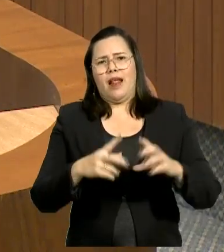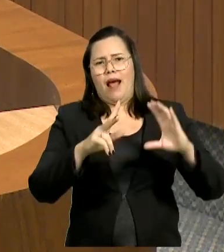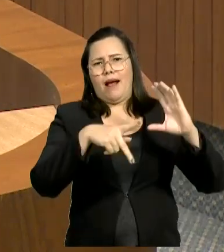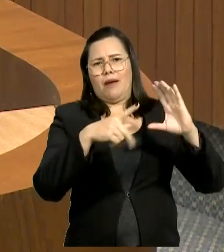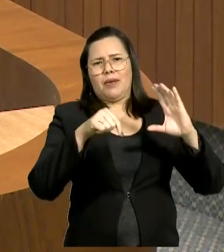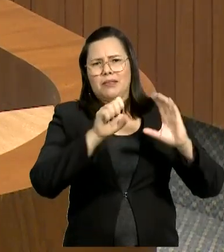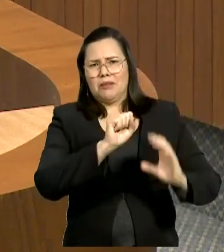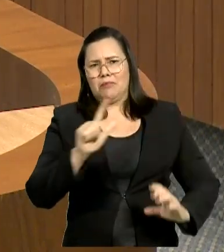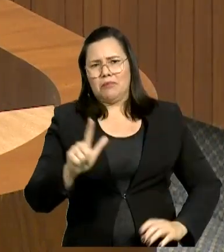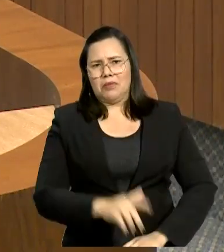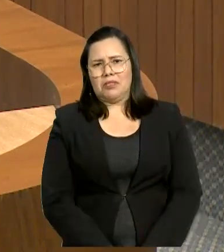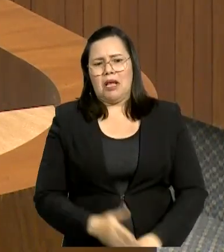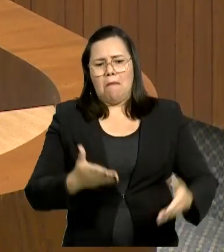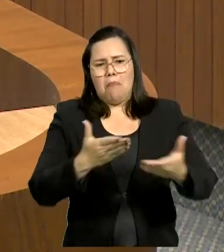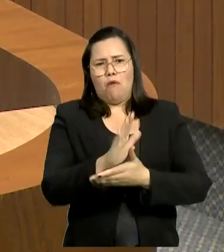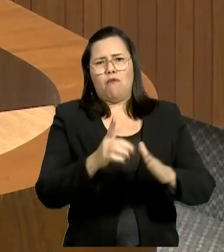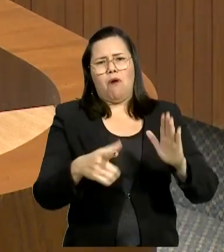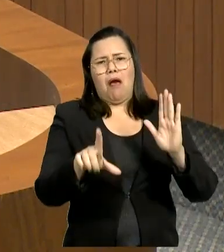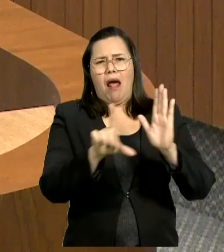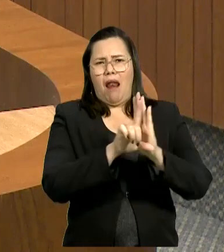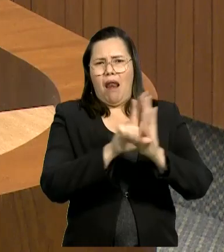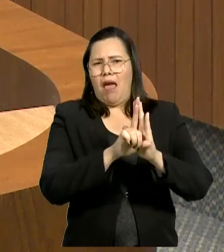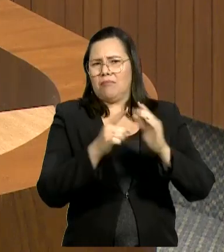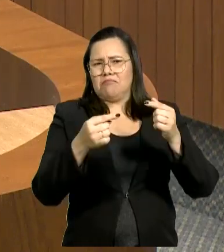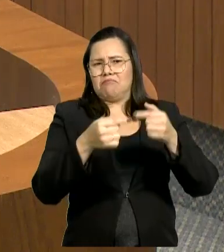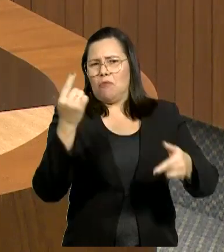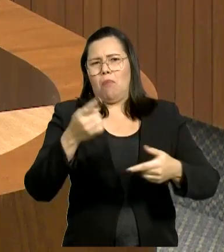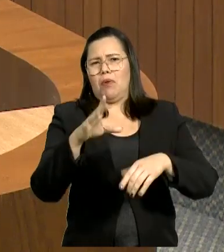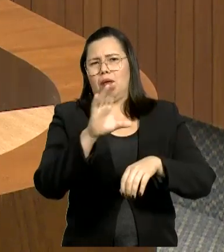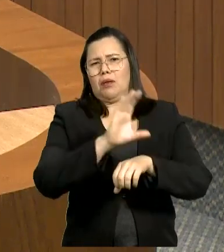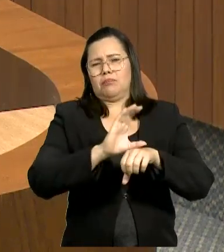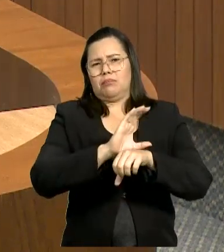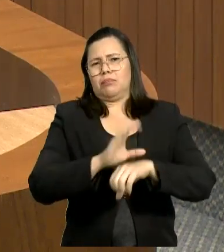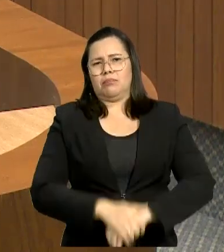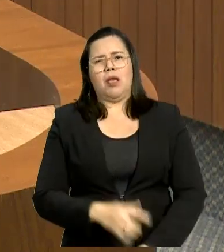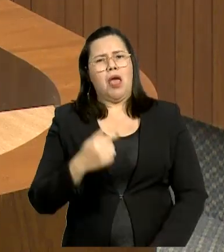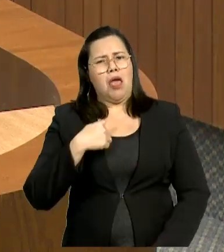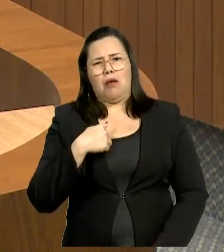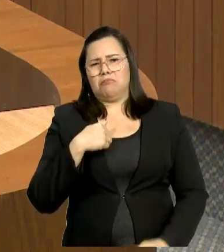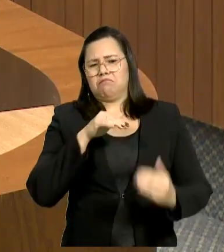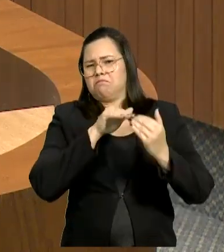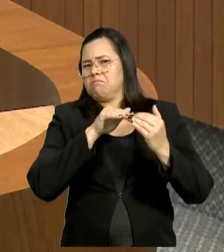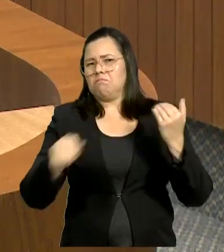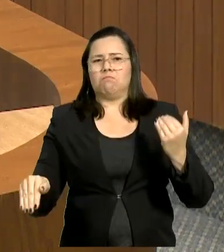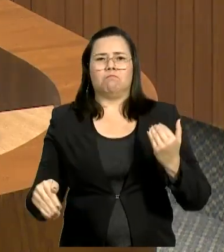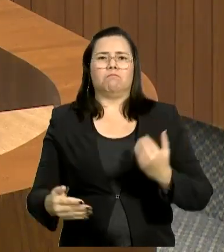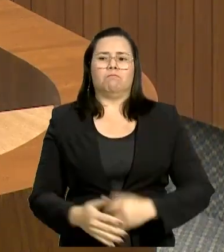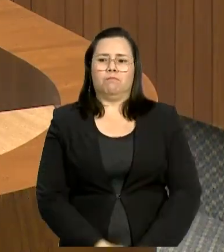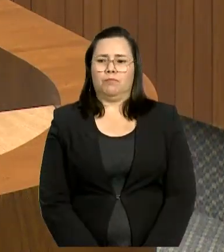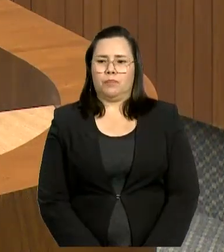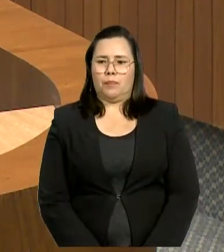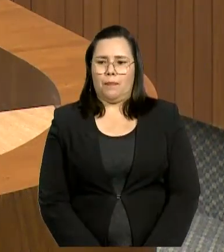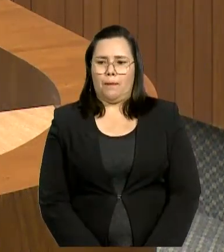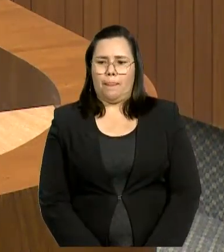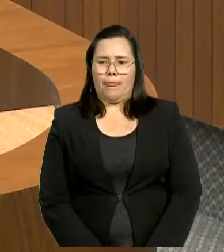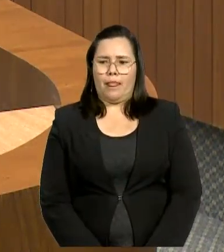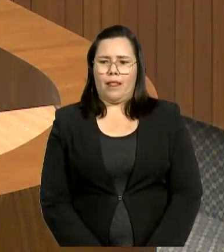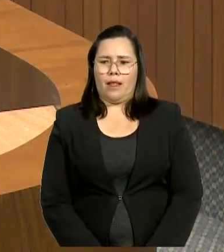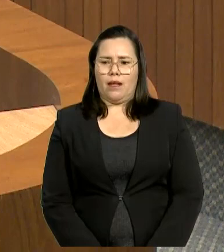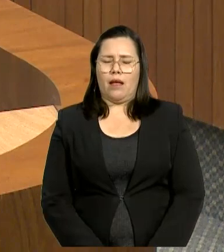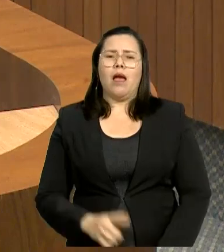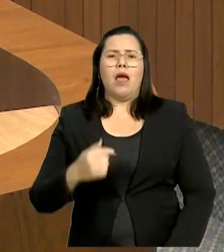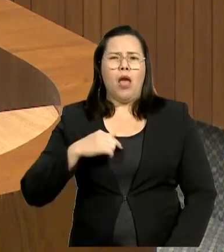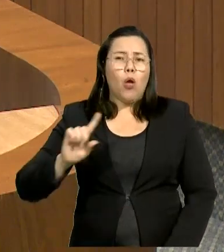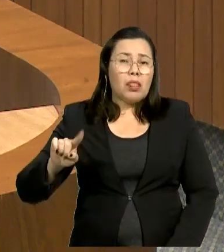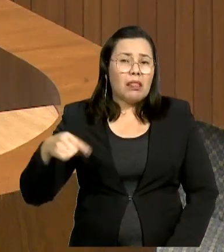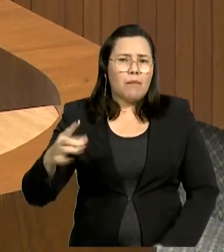São Luís. Meu repúdio sempre a esse tipo de coisa. Vou tratar dessa parte do viaduto, dessas outras coisas no tempo do partido